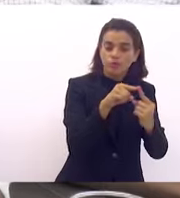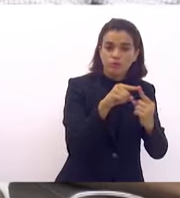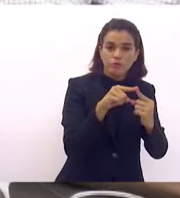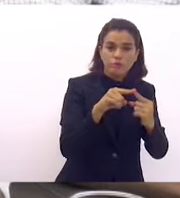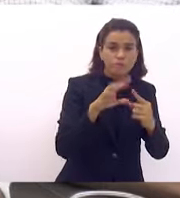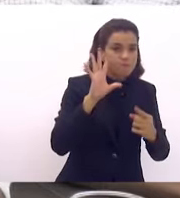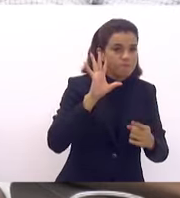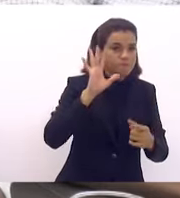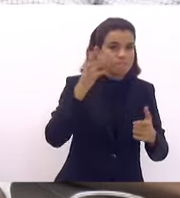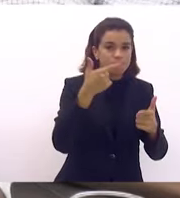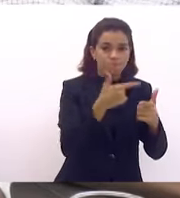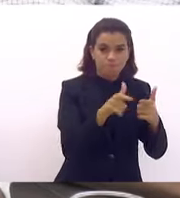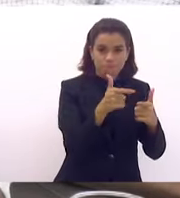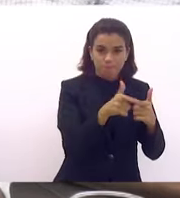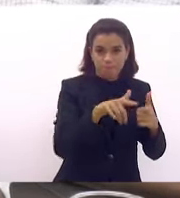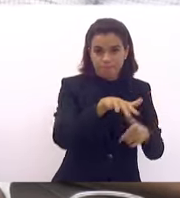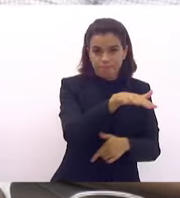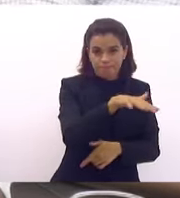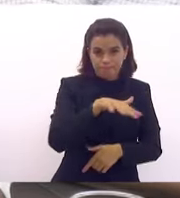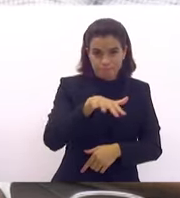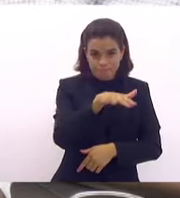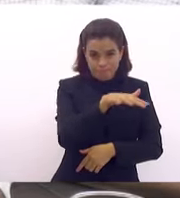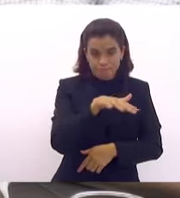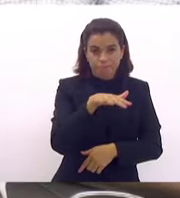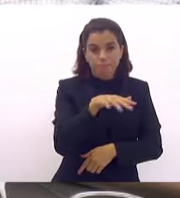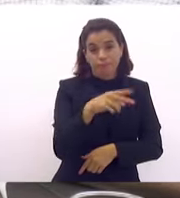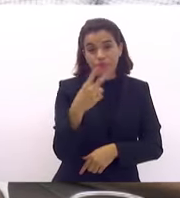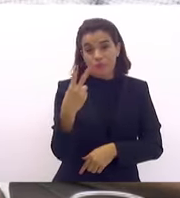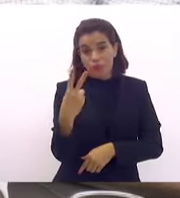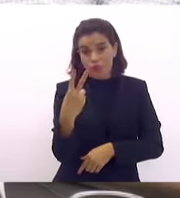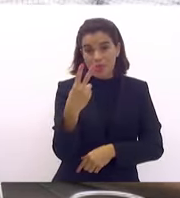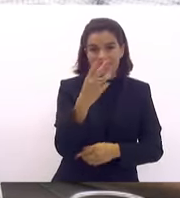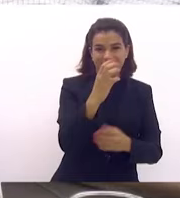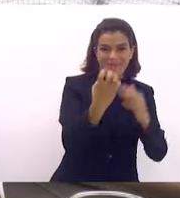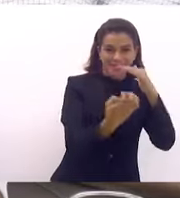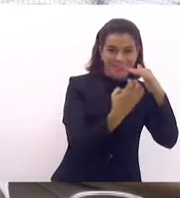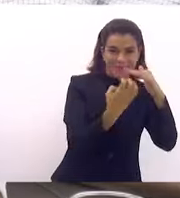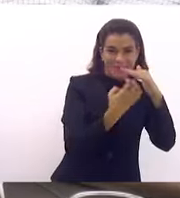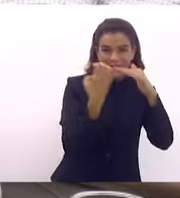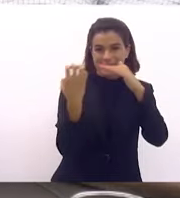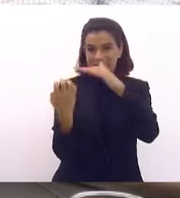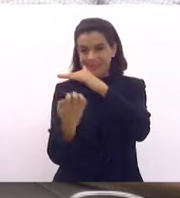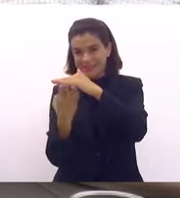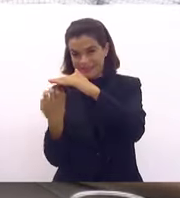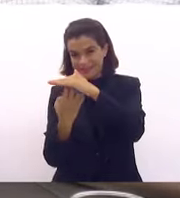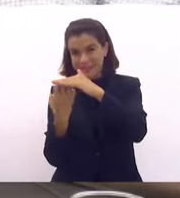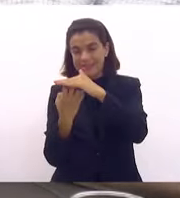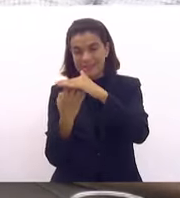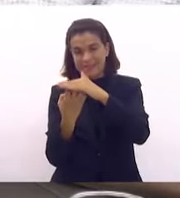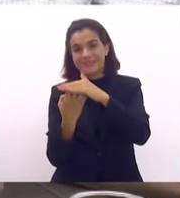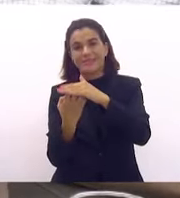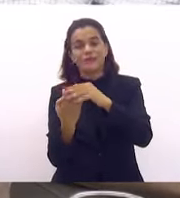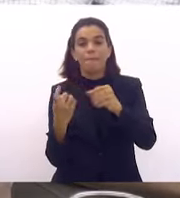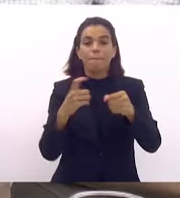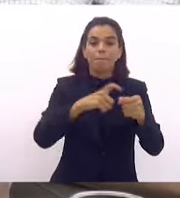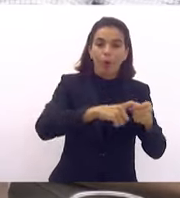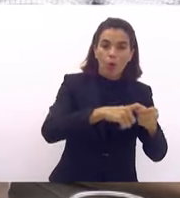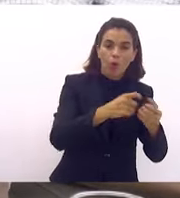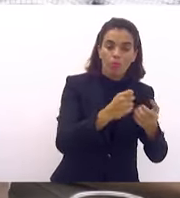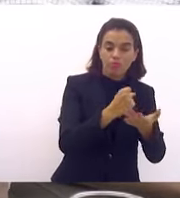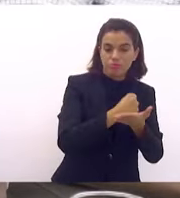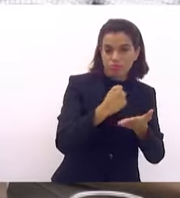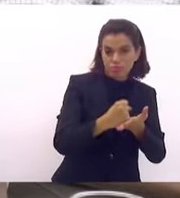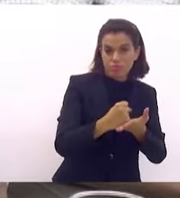esgoto, né, nessa dupla concessão, Águas de Turnaíba, os 9 municípios da região dos